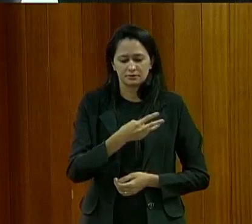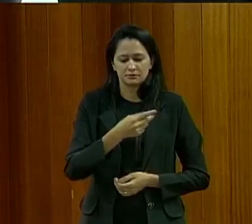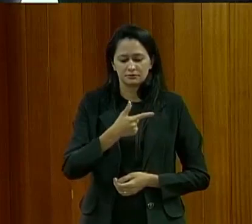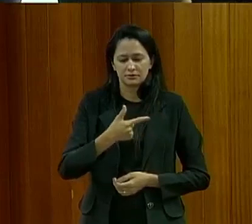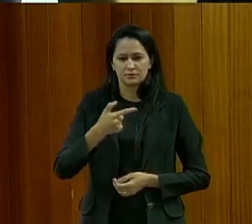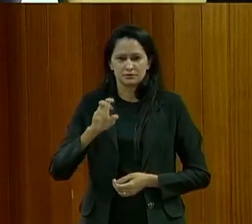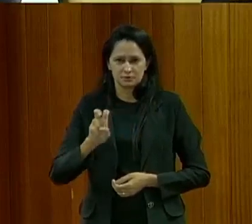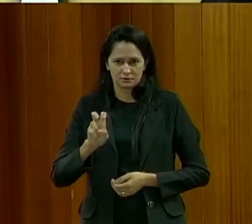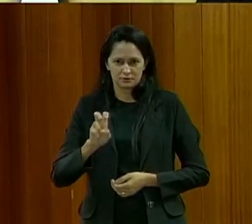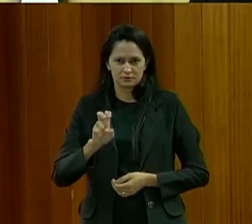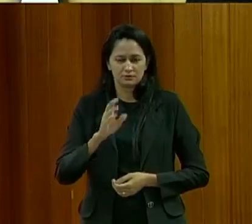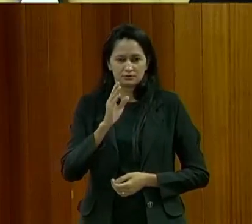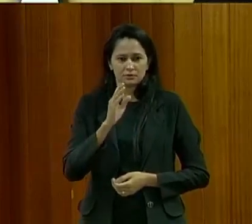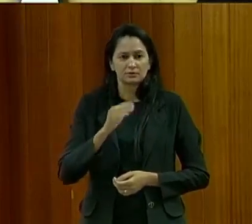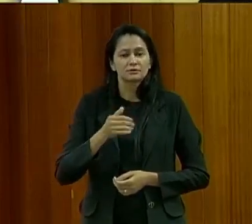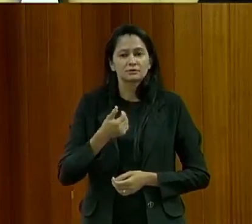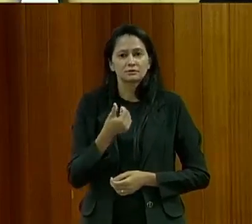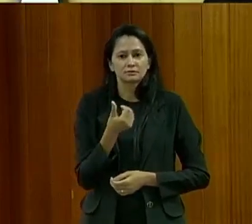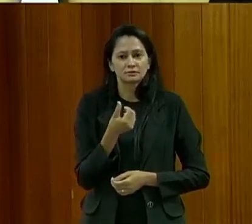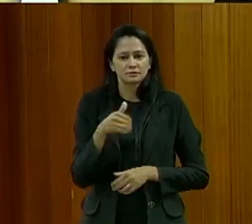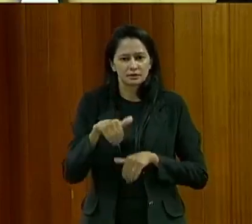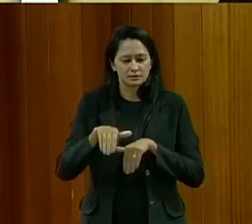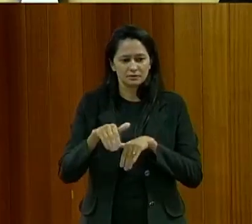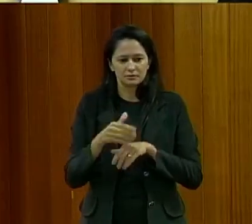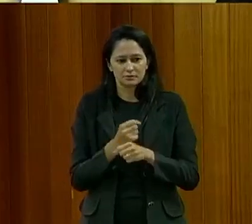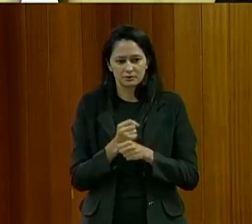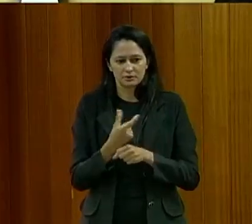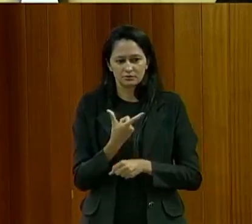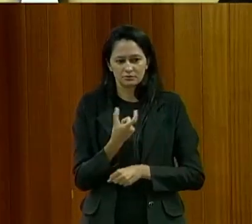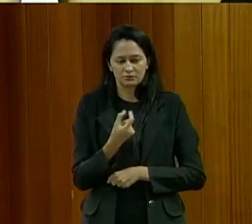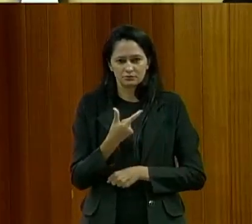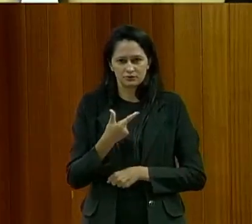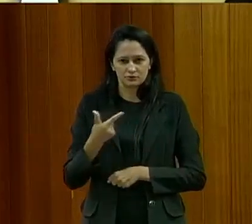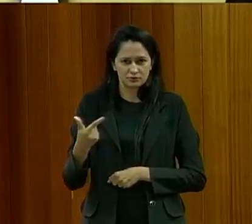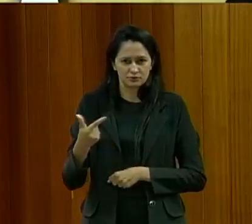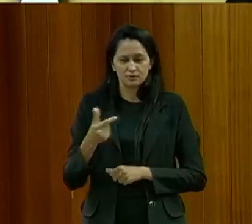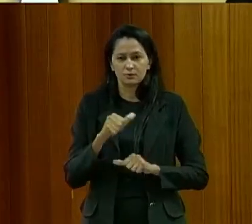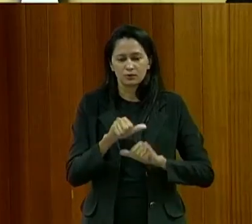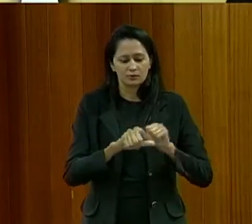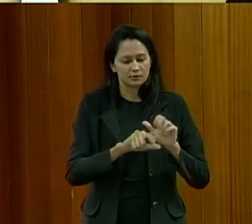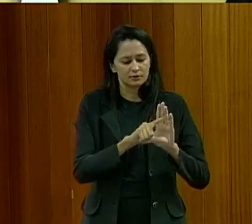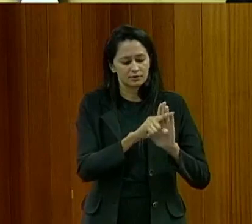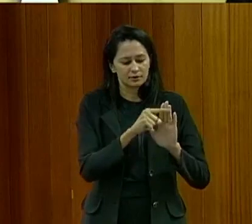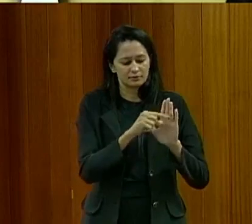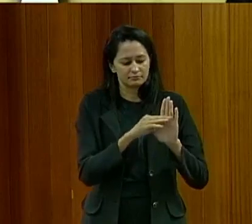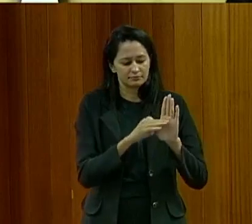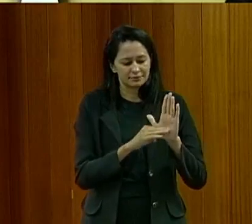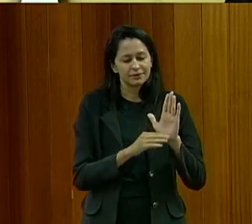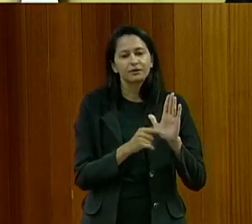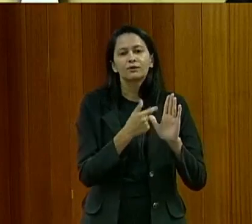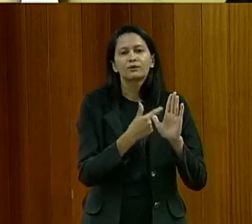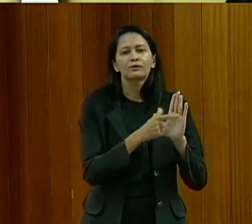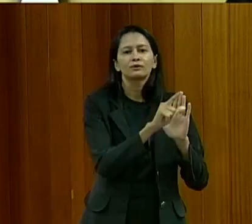325, 16 de setembro de 2022, que altera o artigo 2º da lei de número